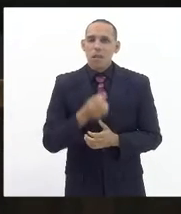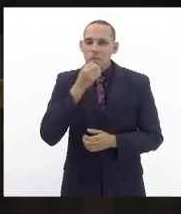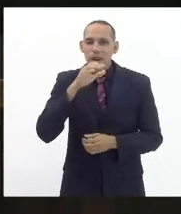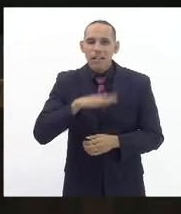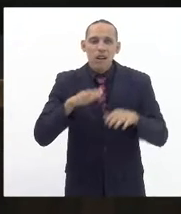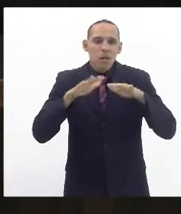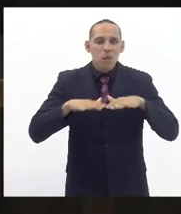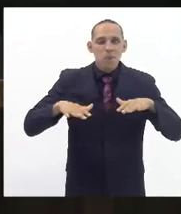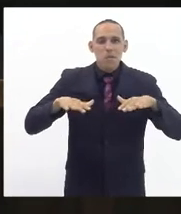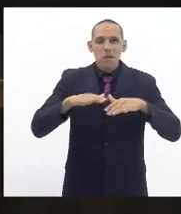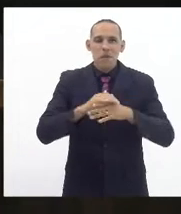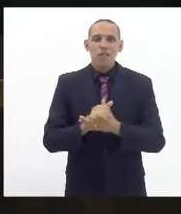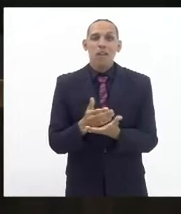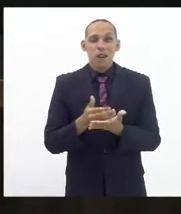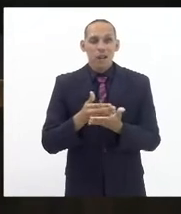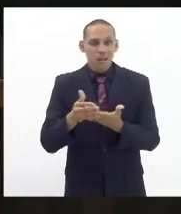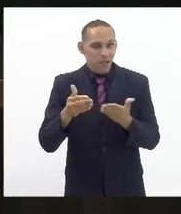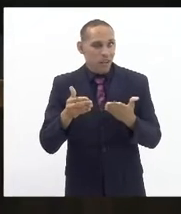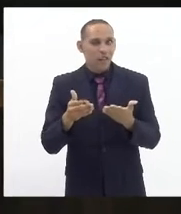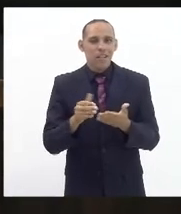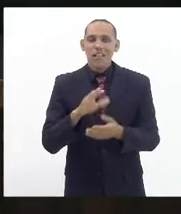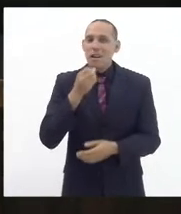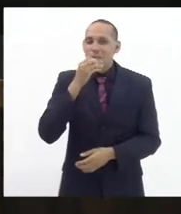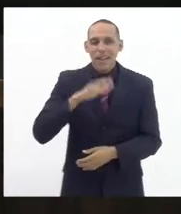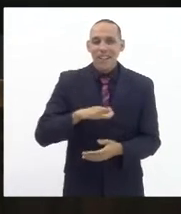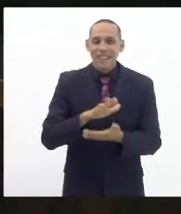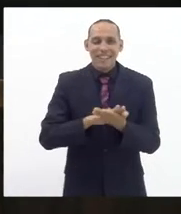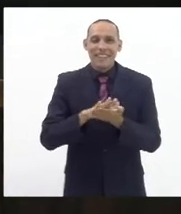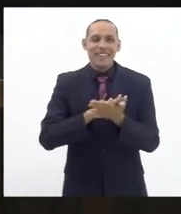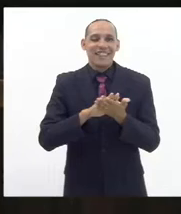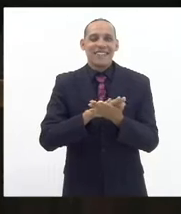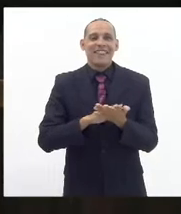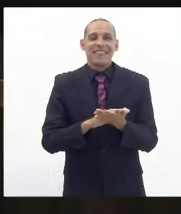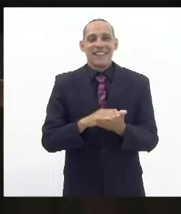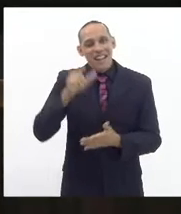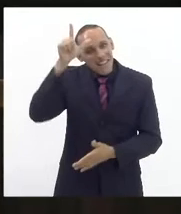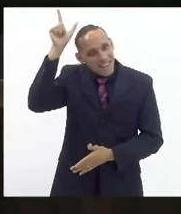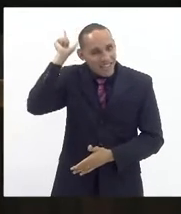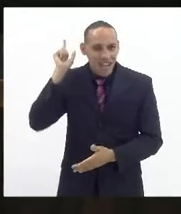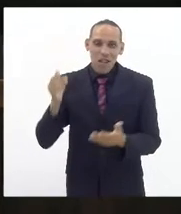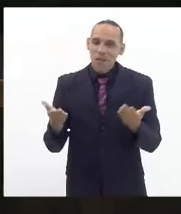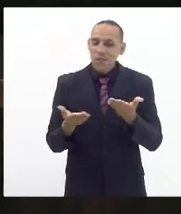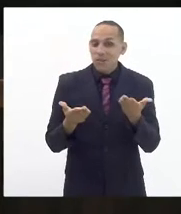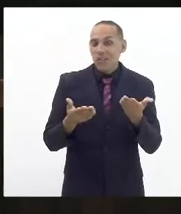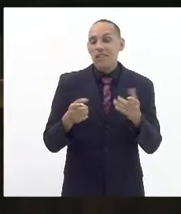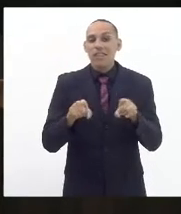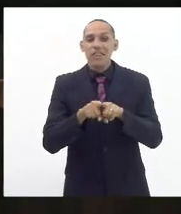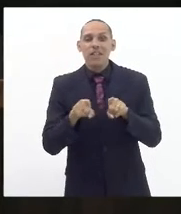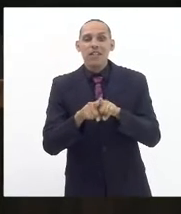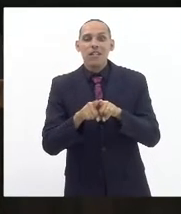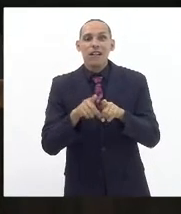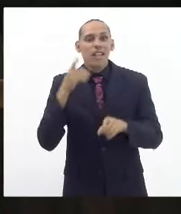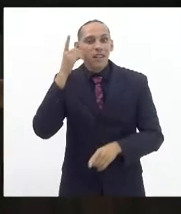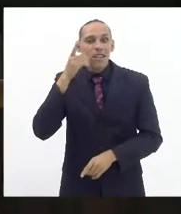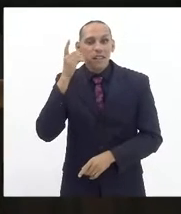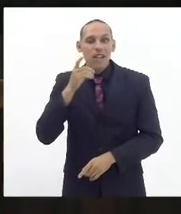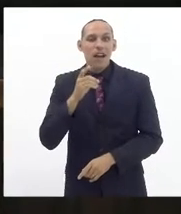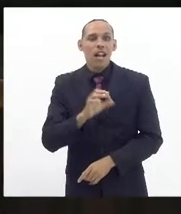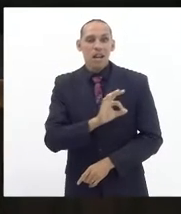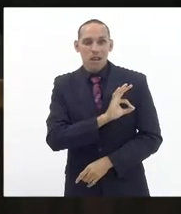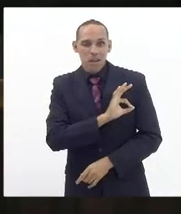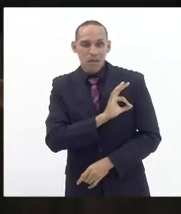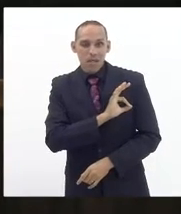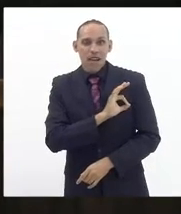a todos e todas. Eu comecei a sessão sem nem dar boa tarde. Luiz Paulo, que eu já vi hoje. Deputada Marta Rocha, deputada Lucinha aqui no